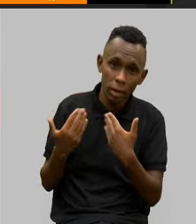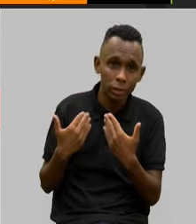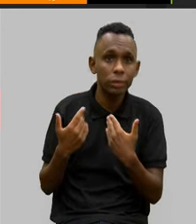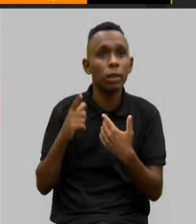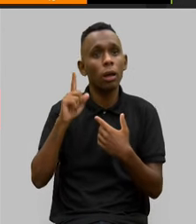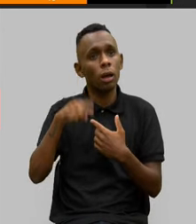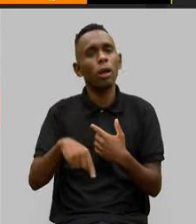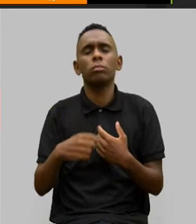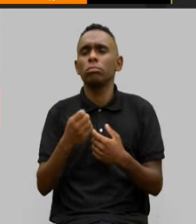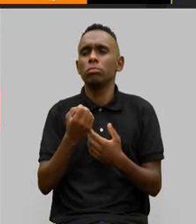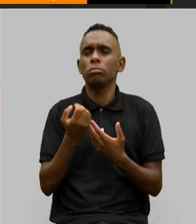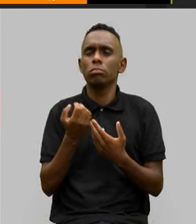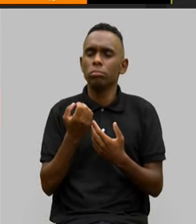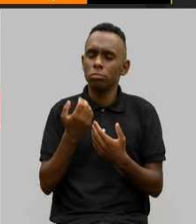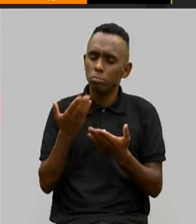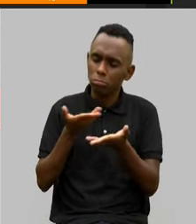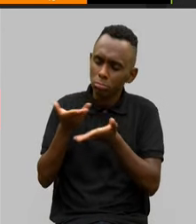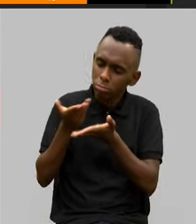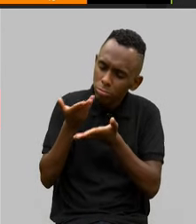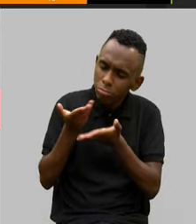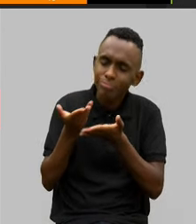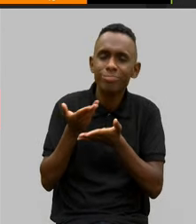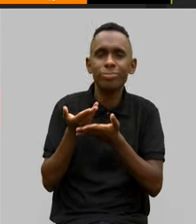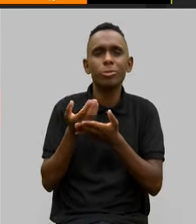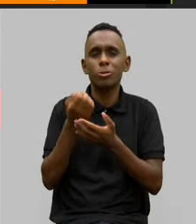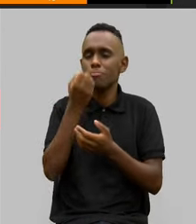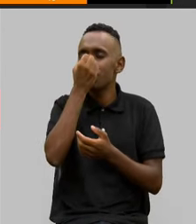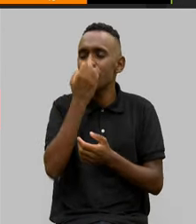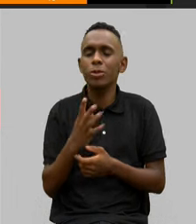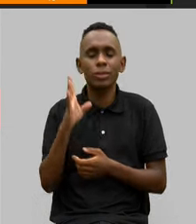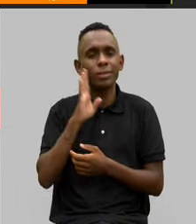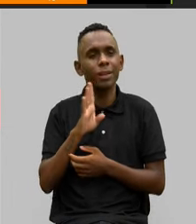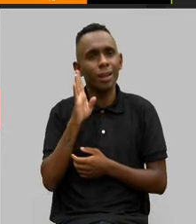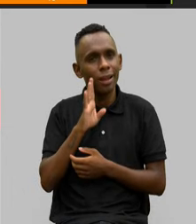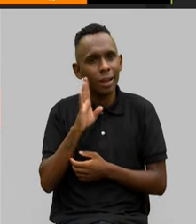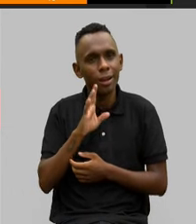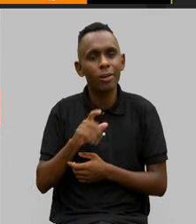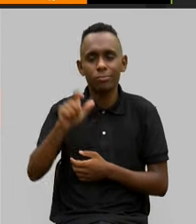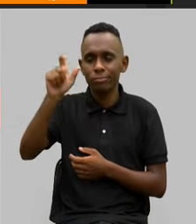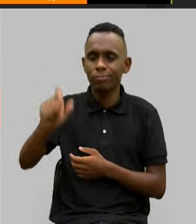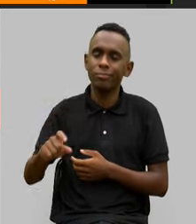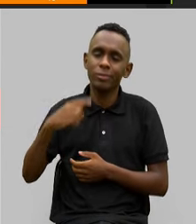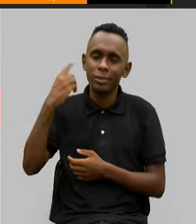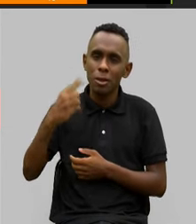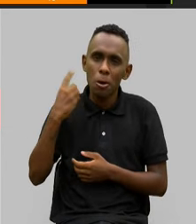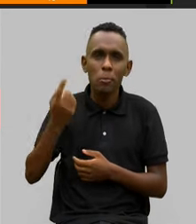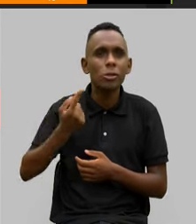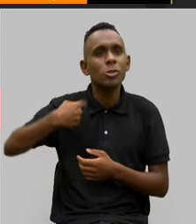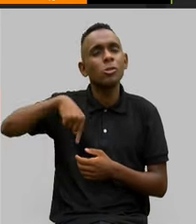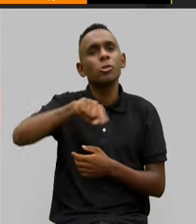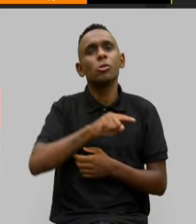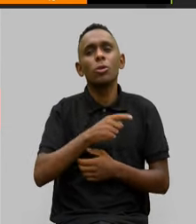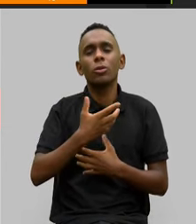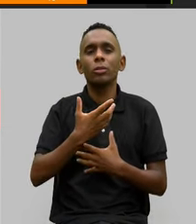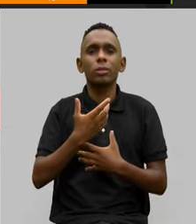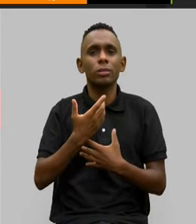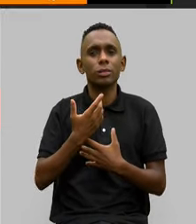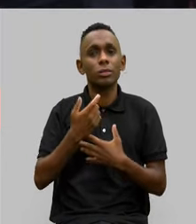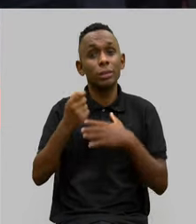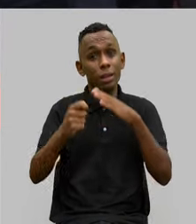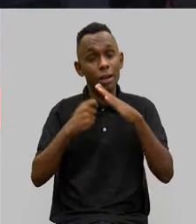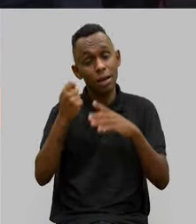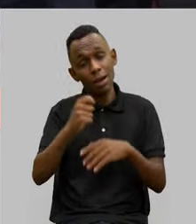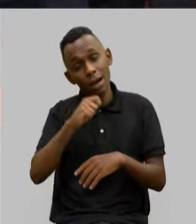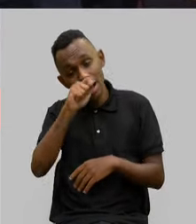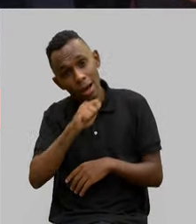conversa muito muito legal assim muito que nos deixou todo tanto lado né da amam quanto da gente da